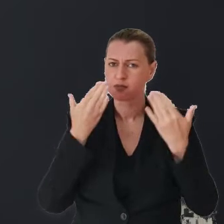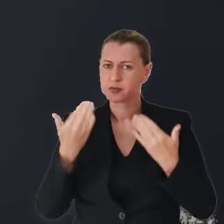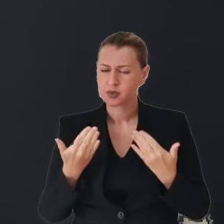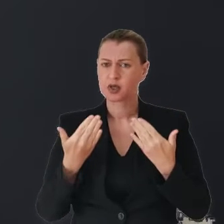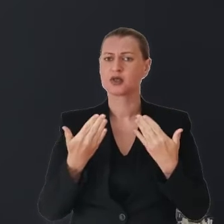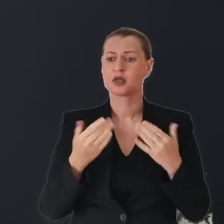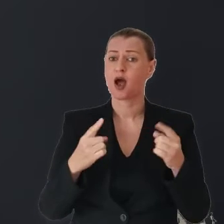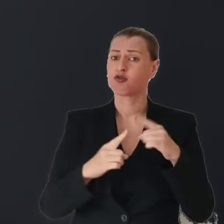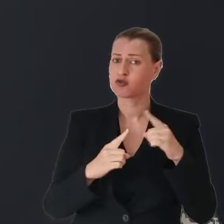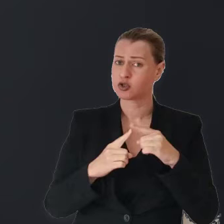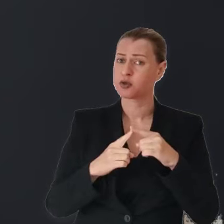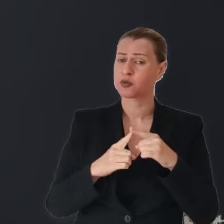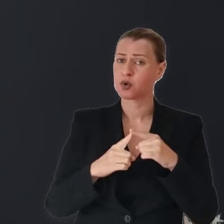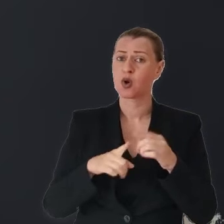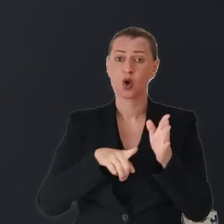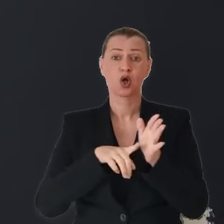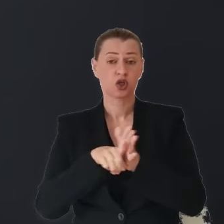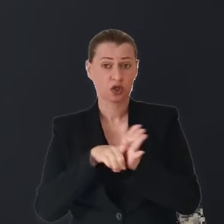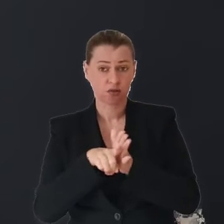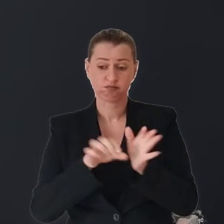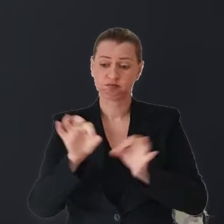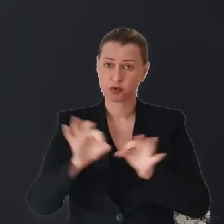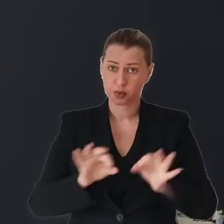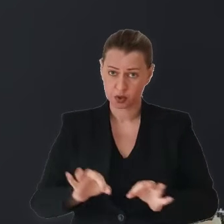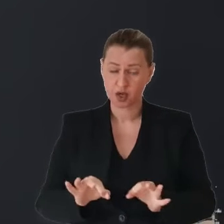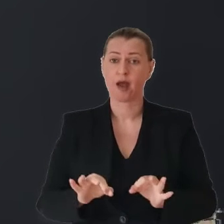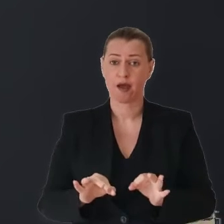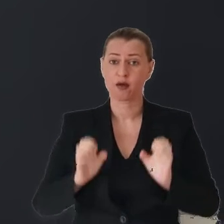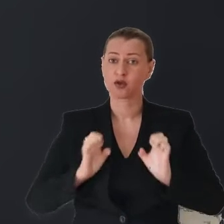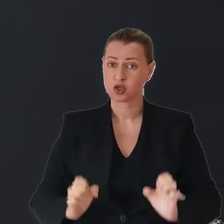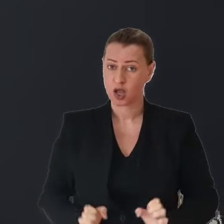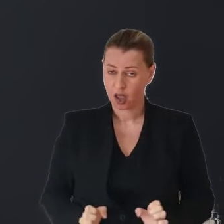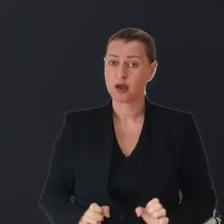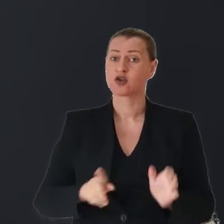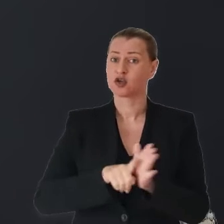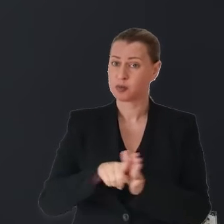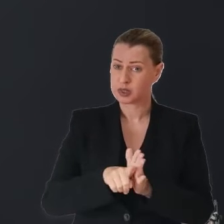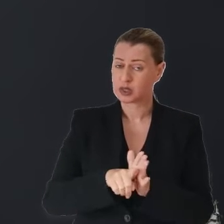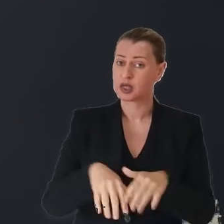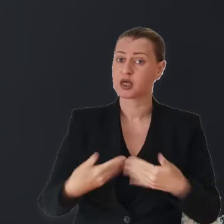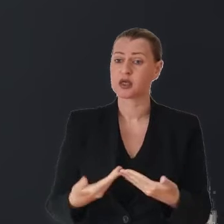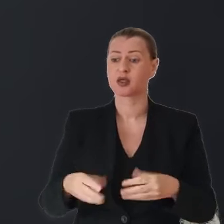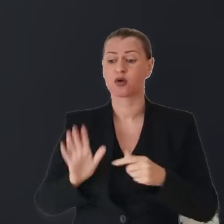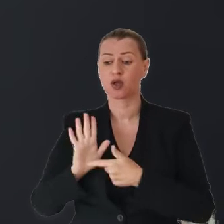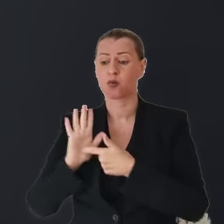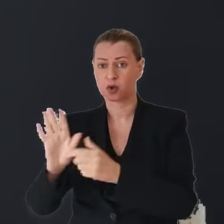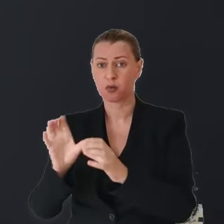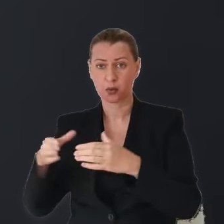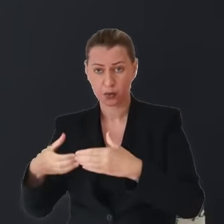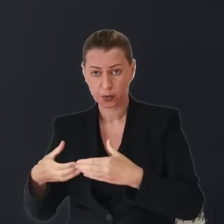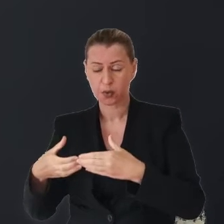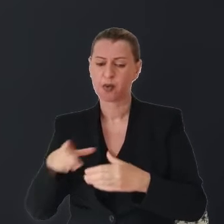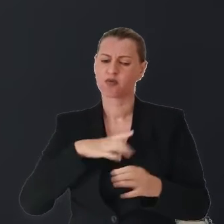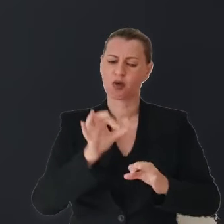esses projetos vão à Comissão Nacional de Ética em Pesquisa, eles têm que ser passados depois para a comissão. Alguns projetos menores, não